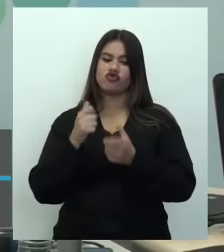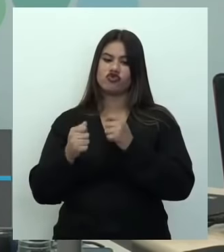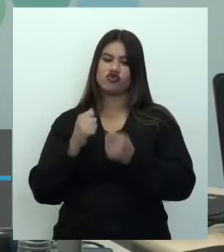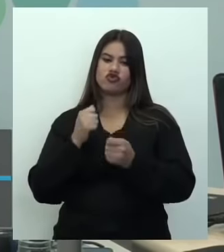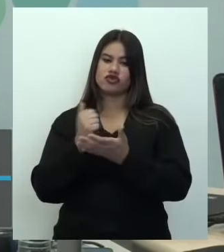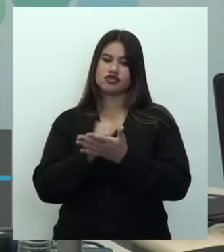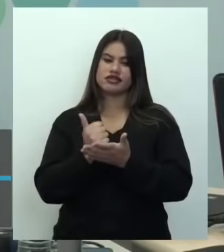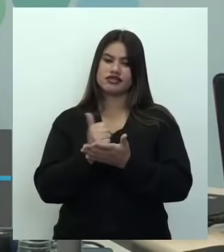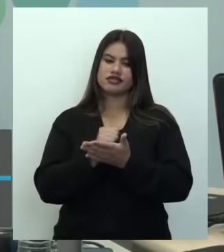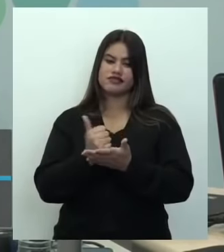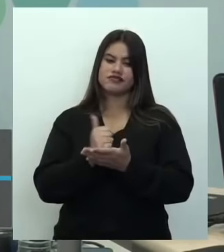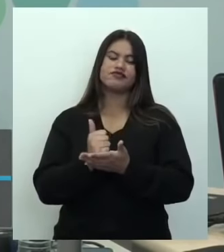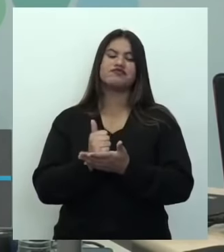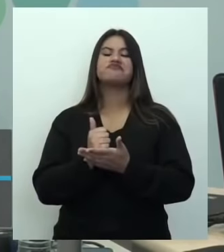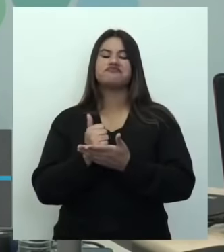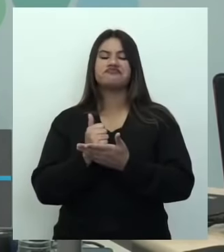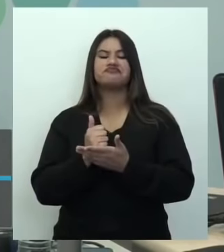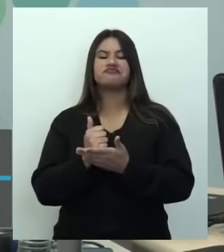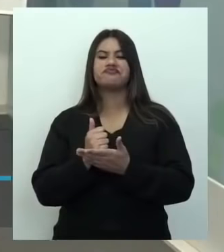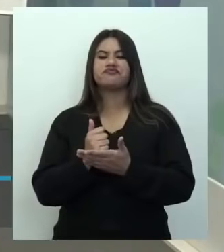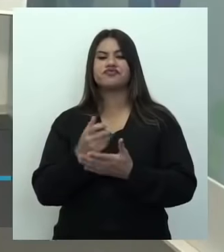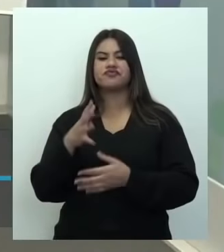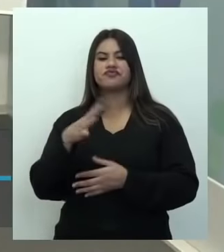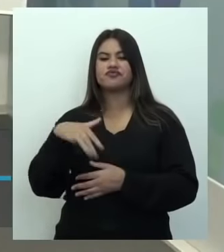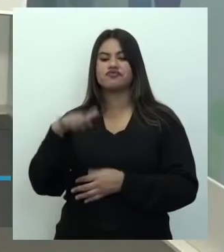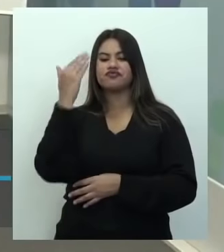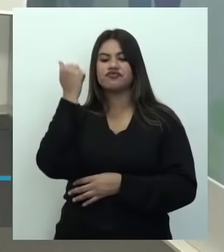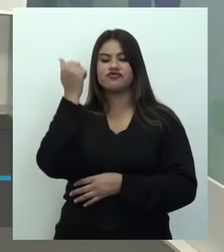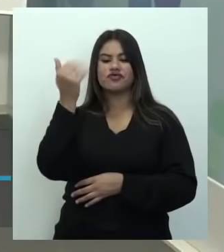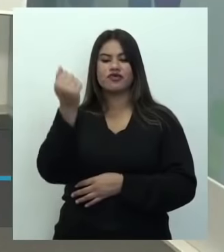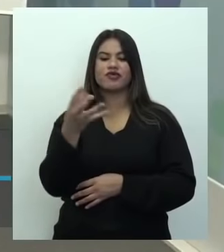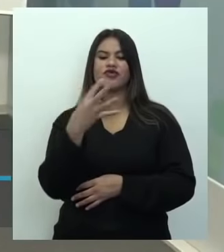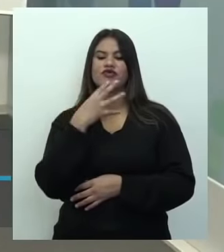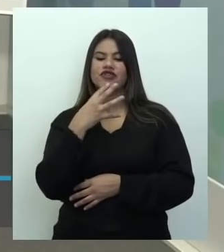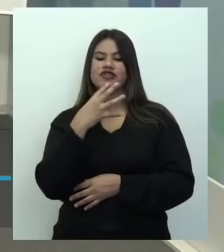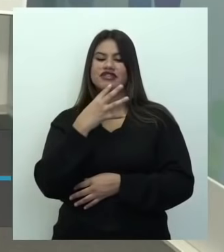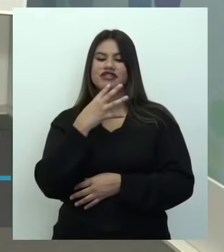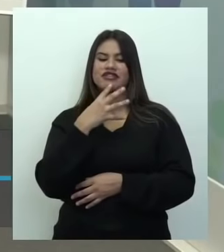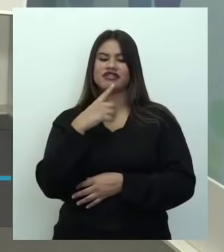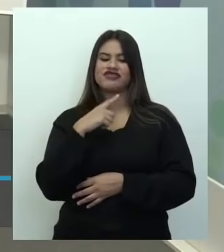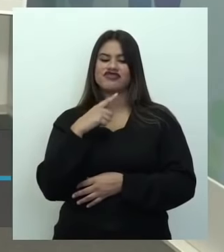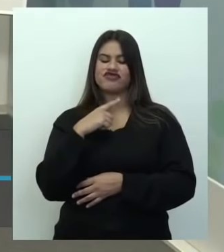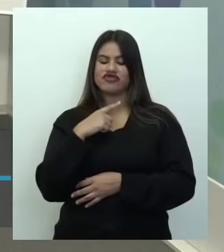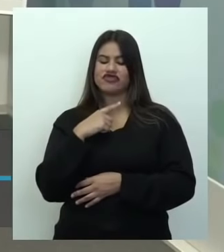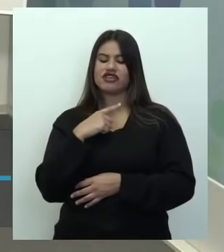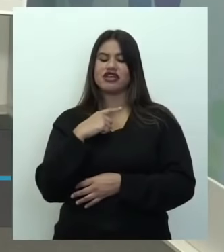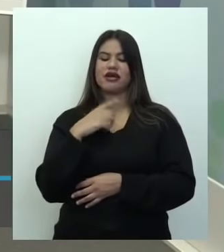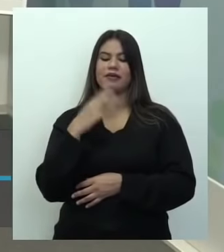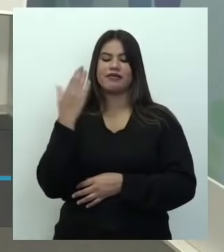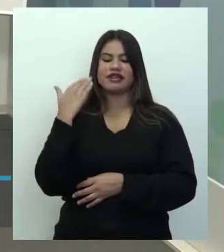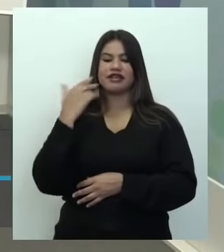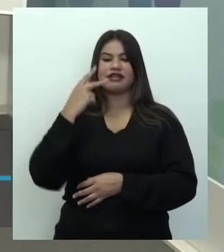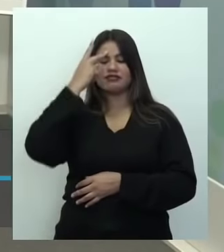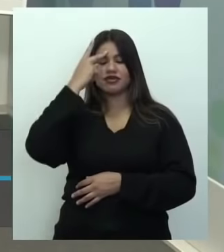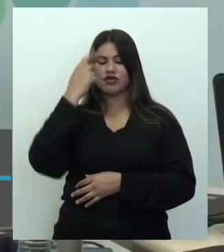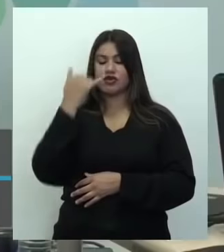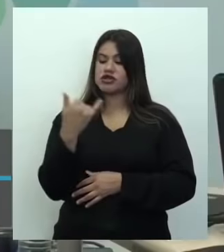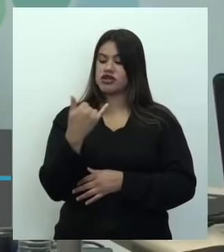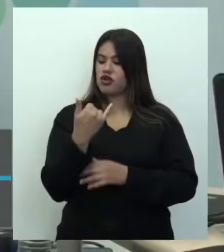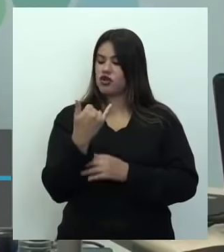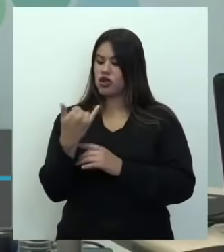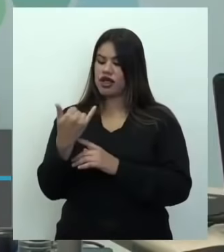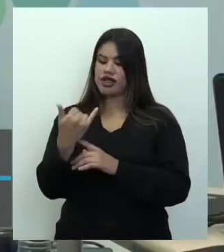conhecido nos últimos tempos, né? Que a gente saía nas ruas, via as pessoas com seus celulares, ali buscando